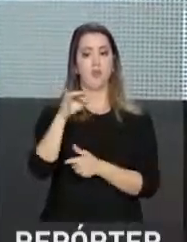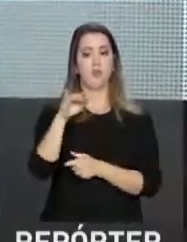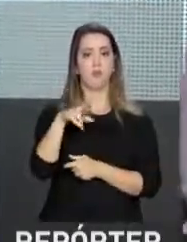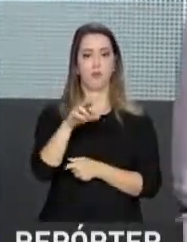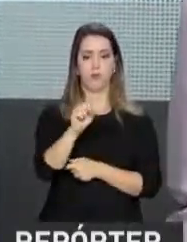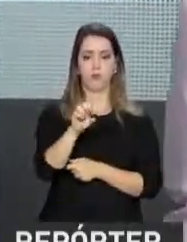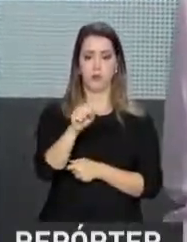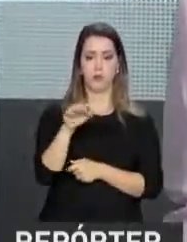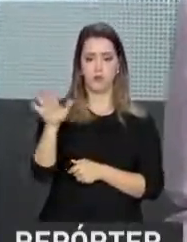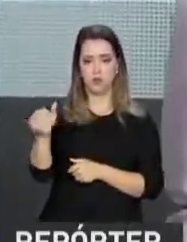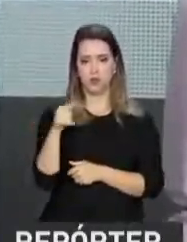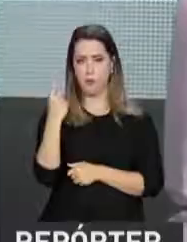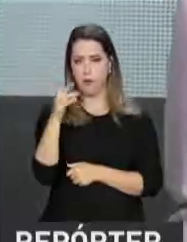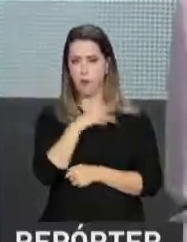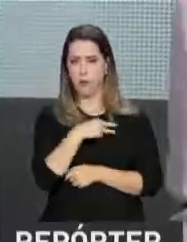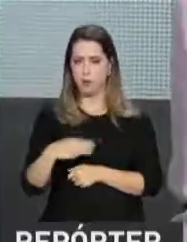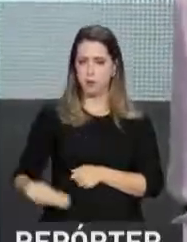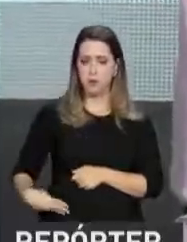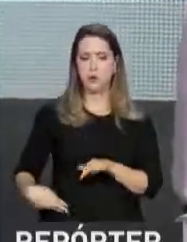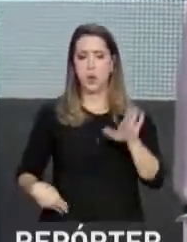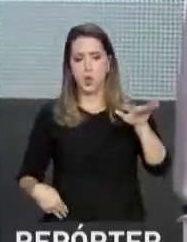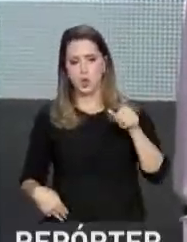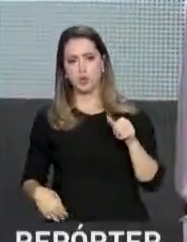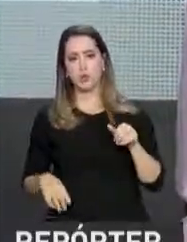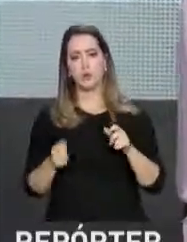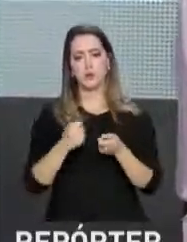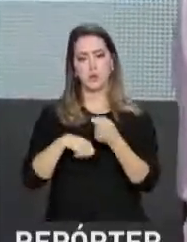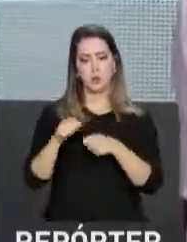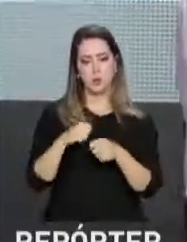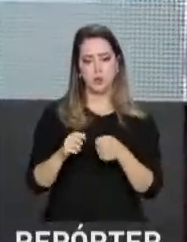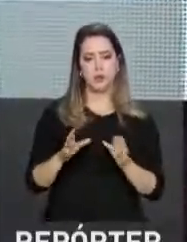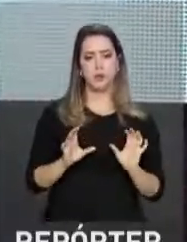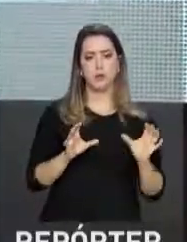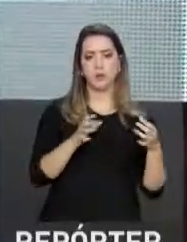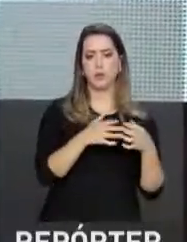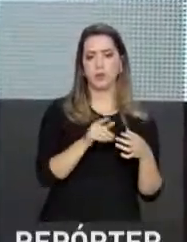Chamei o Meirelles, discutimos esse assunto, chamamos a área econômica,